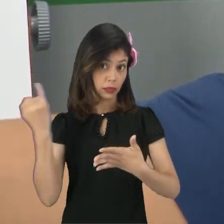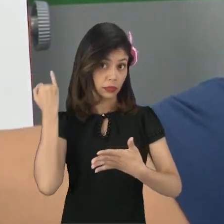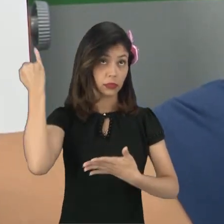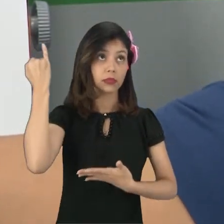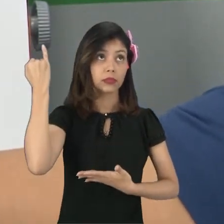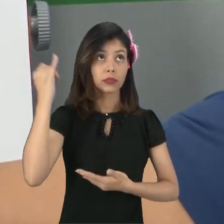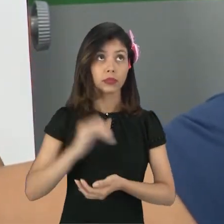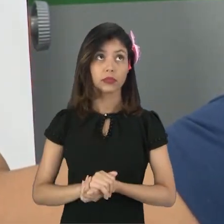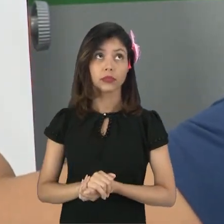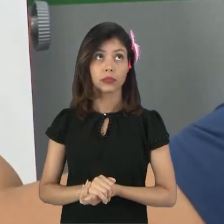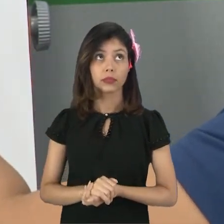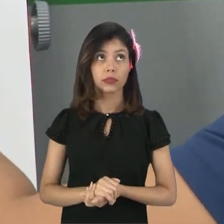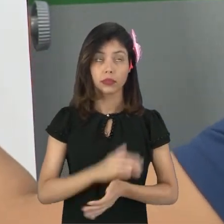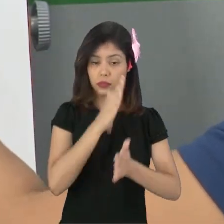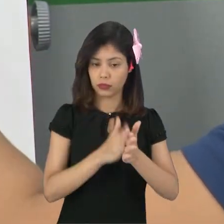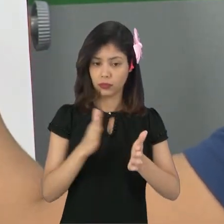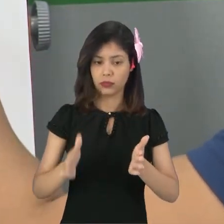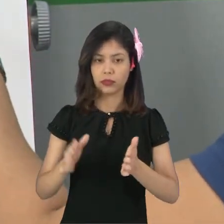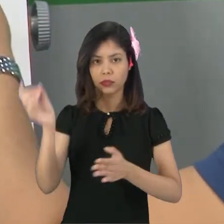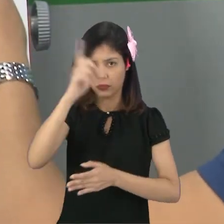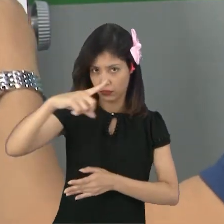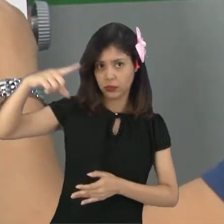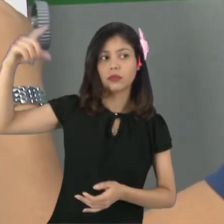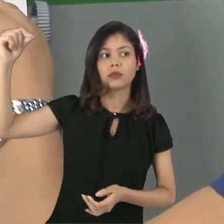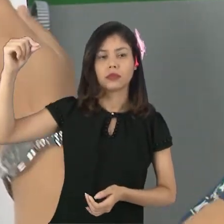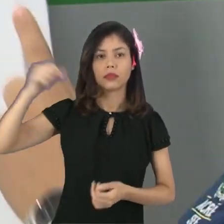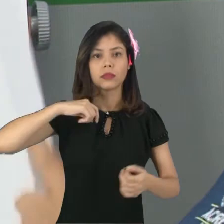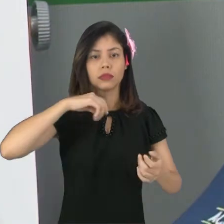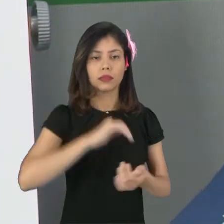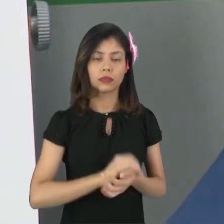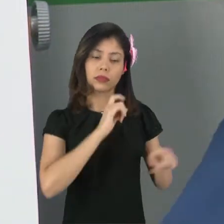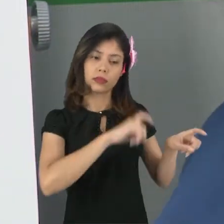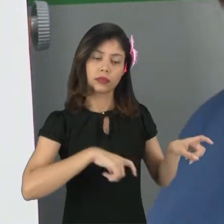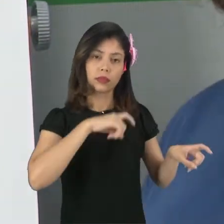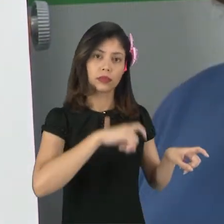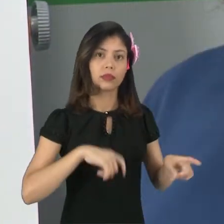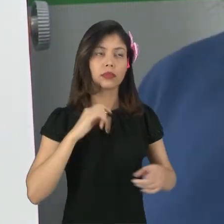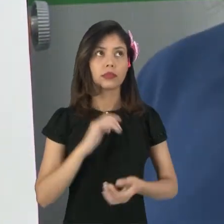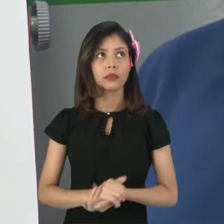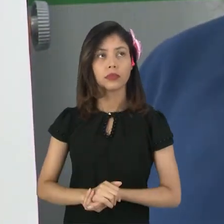Qual a importância das fases da Lua para a agricultura?